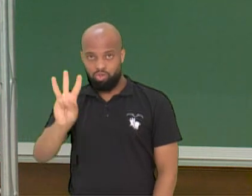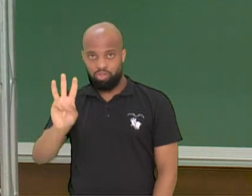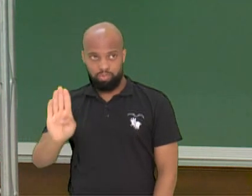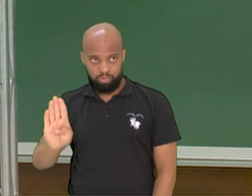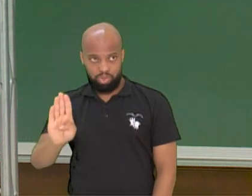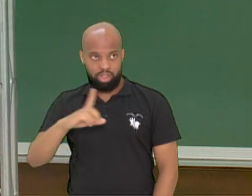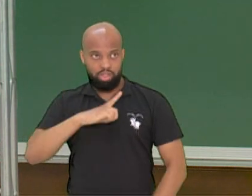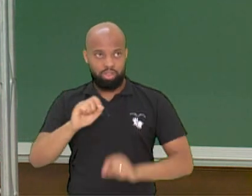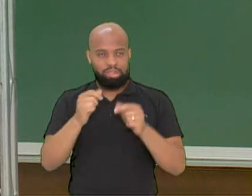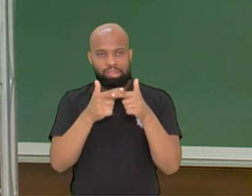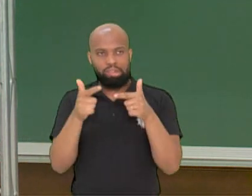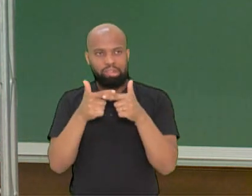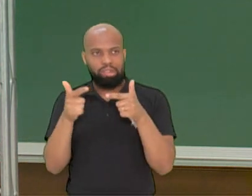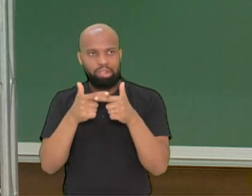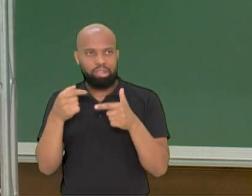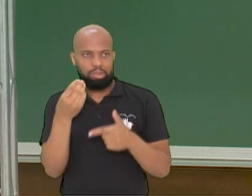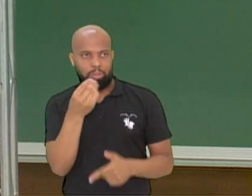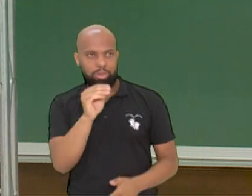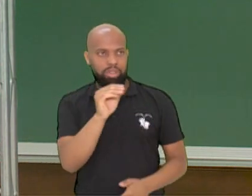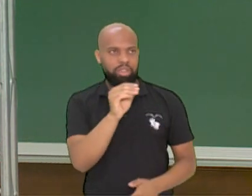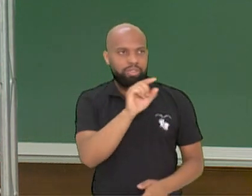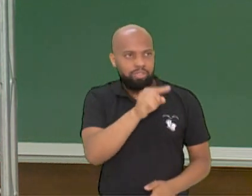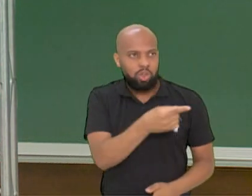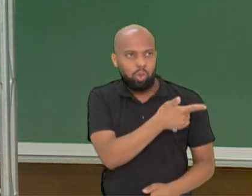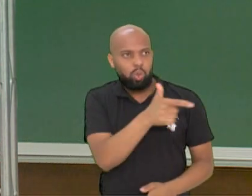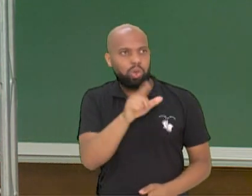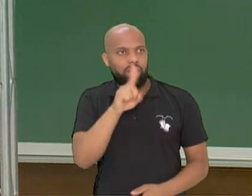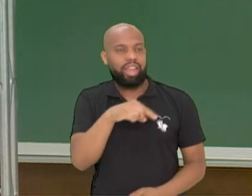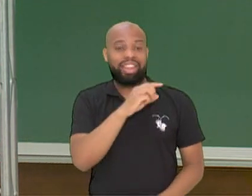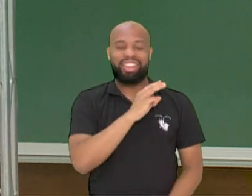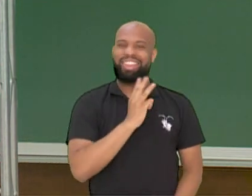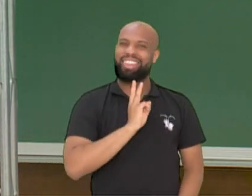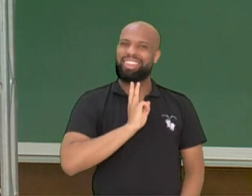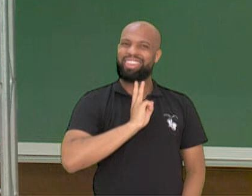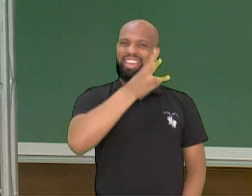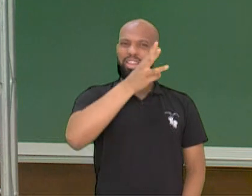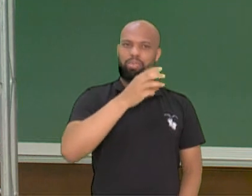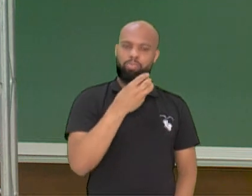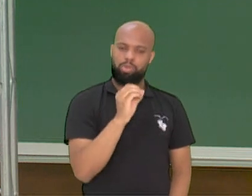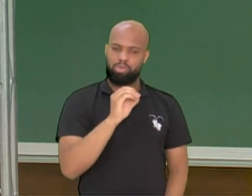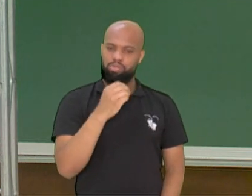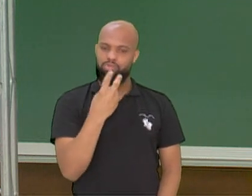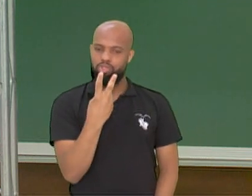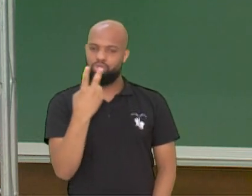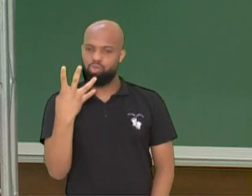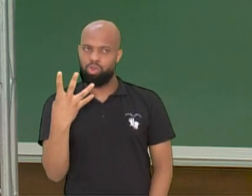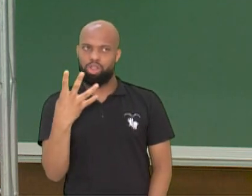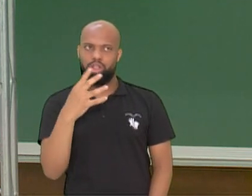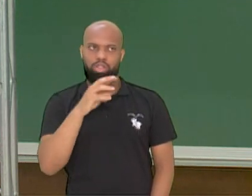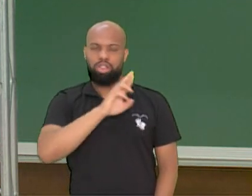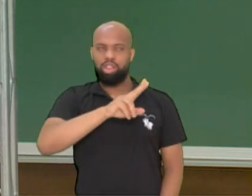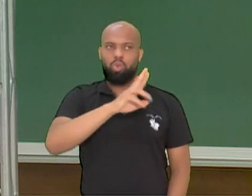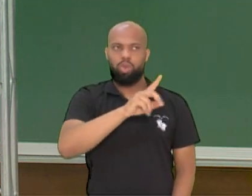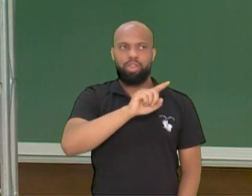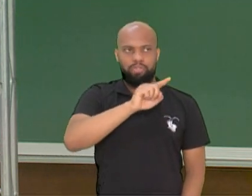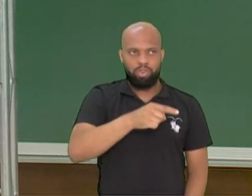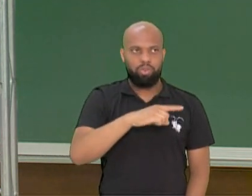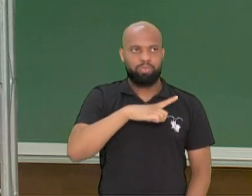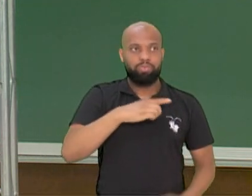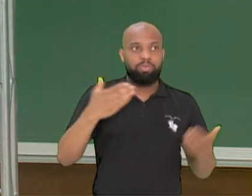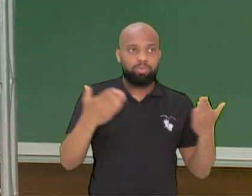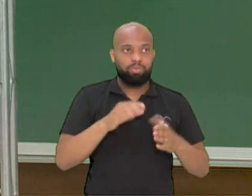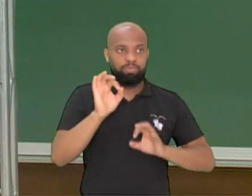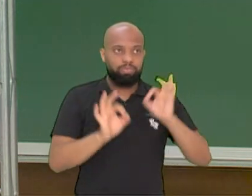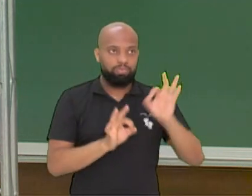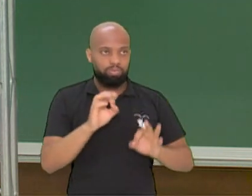aqui teve um probleminha, eu pus a vírgula aqui, não tinha vírgula, é 3.024, tá, gente? O cálculo aqui é 3.024. E